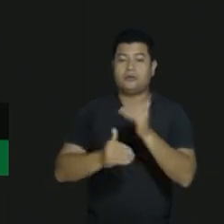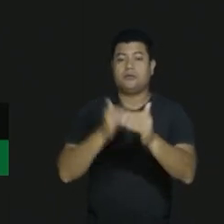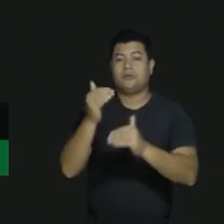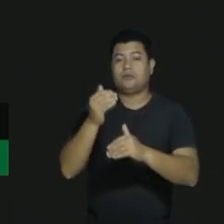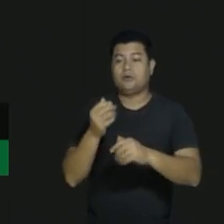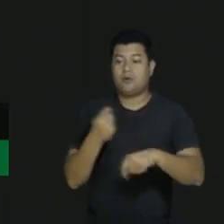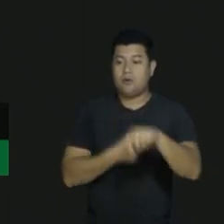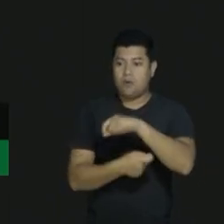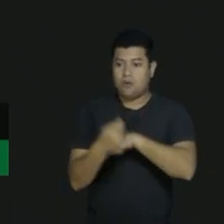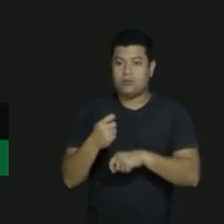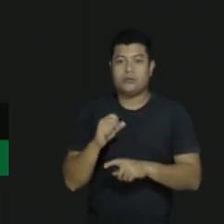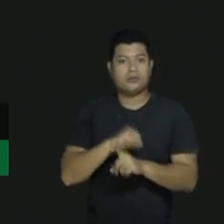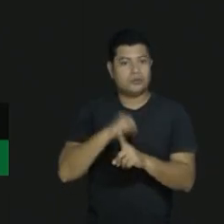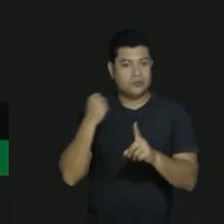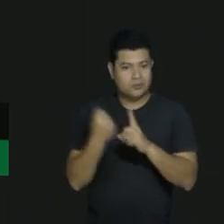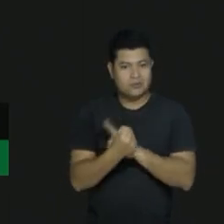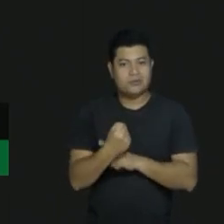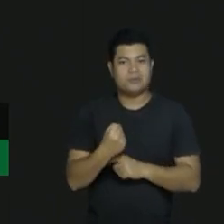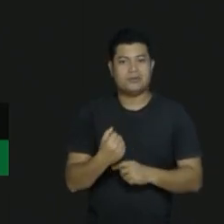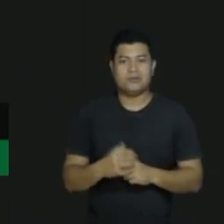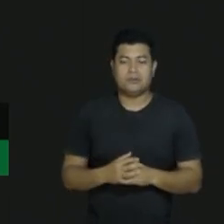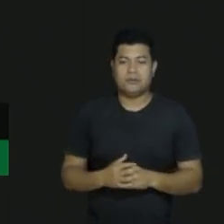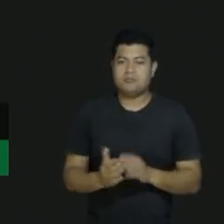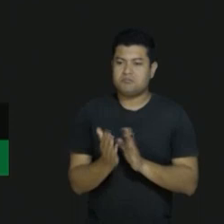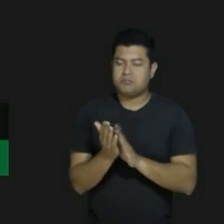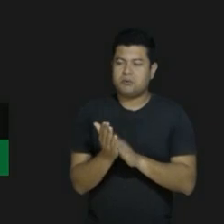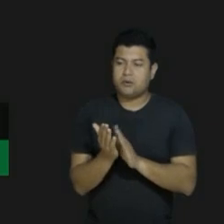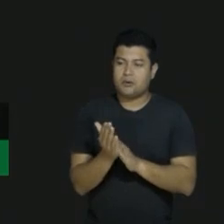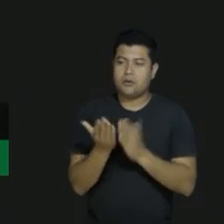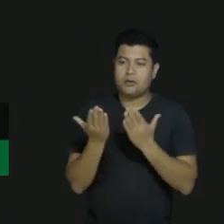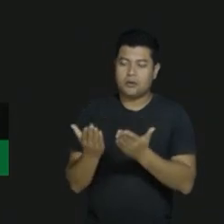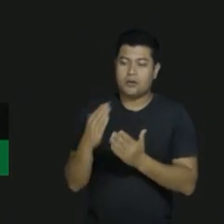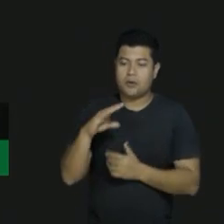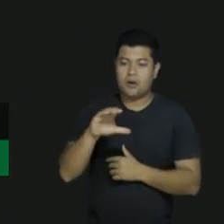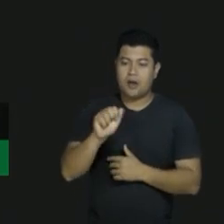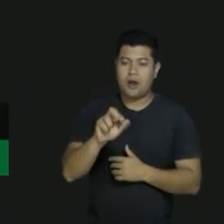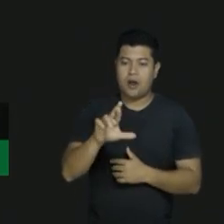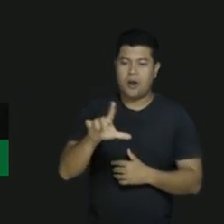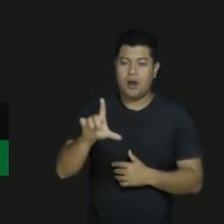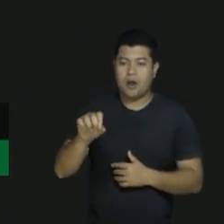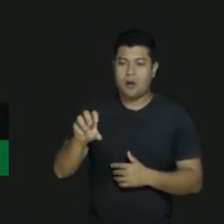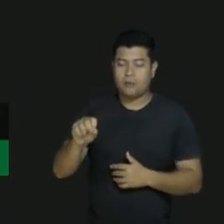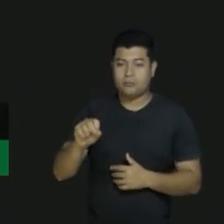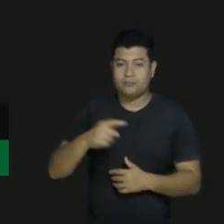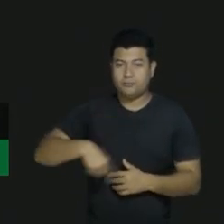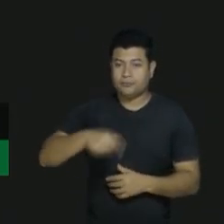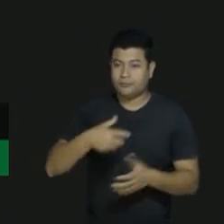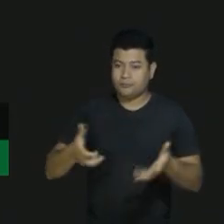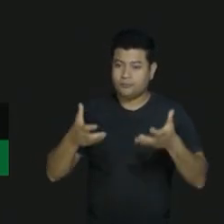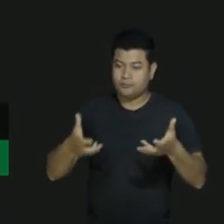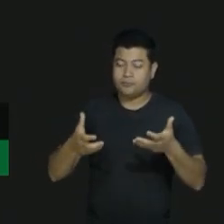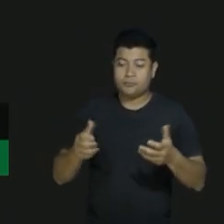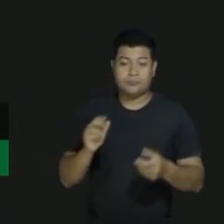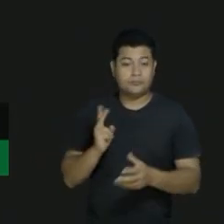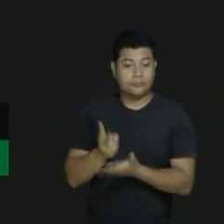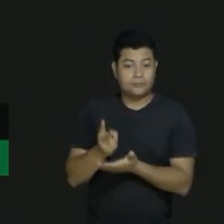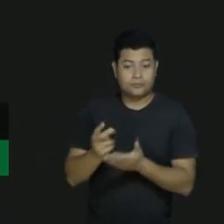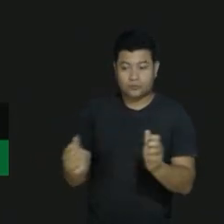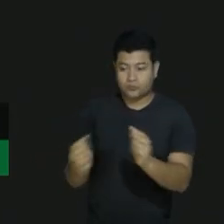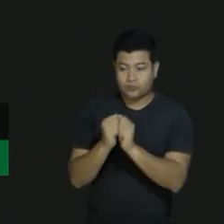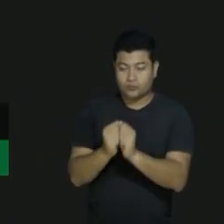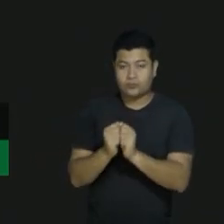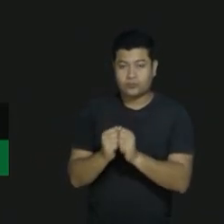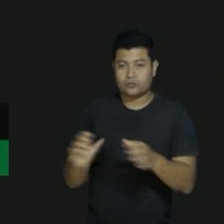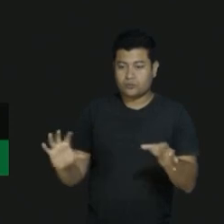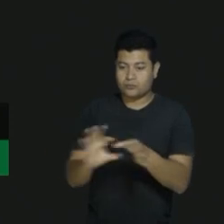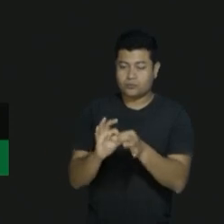Então, parabéns ao Carlos Brandão, ao Ernesto, por trazer esse tema para a Lesc, e a gente quer estar sempre à disposição deles para que a gente possa unir forças e